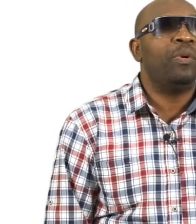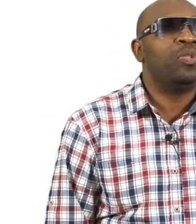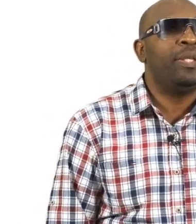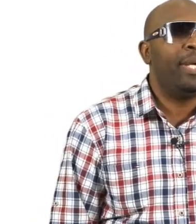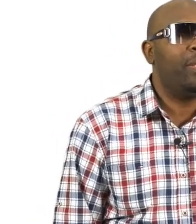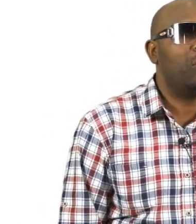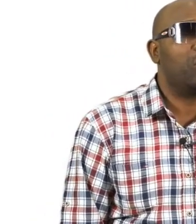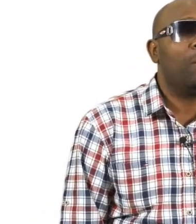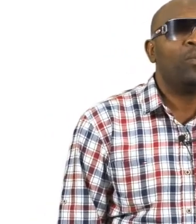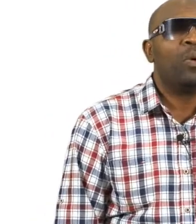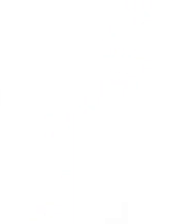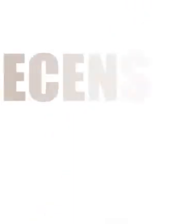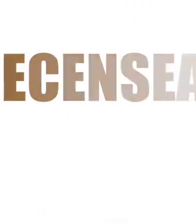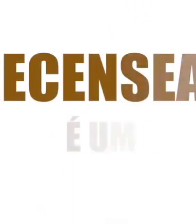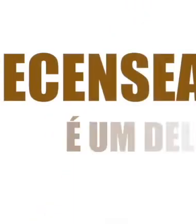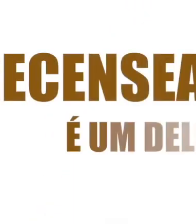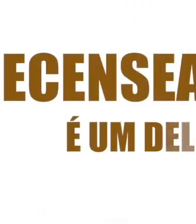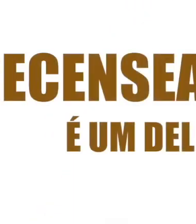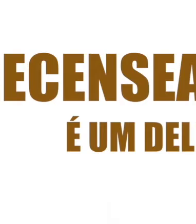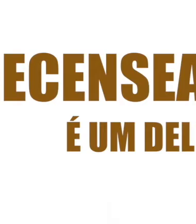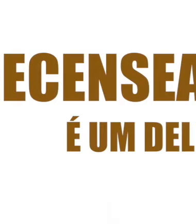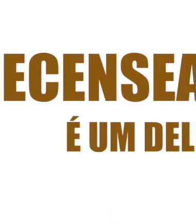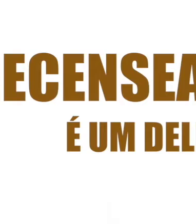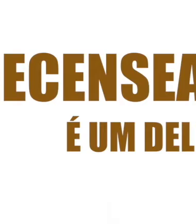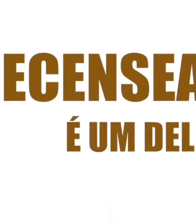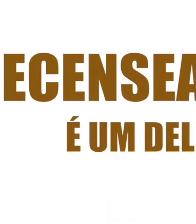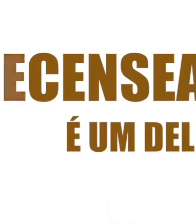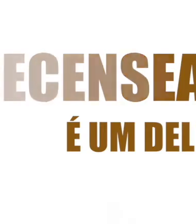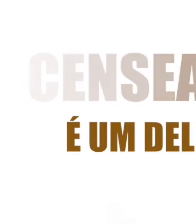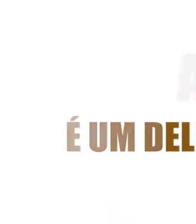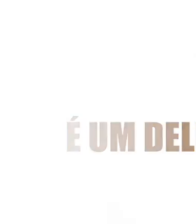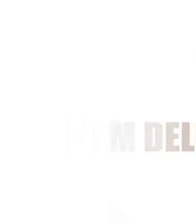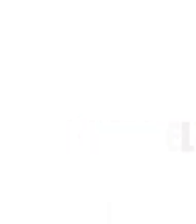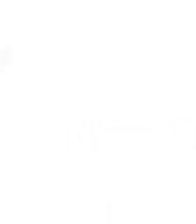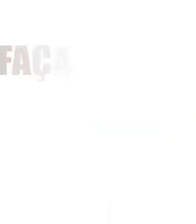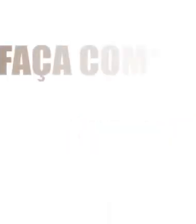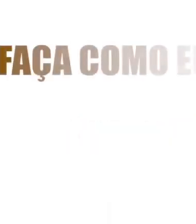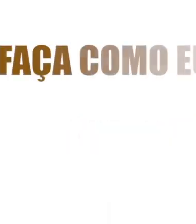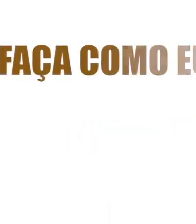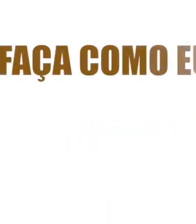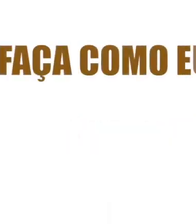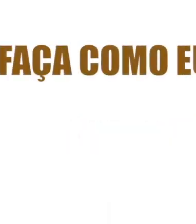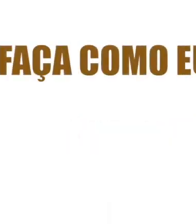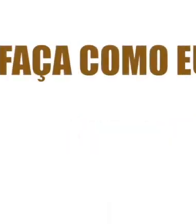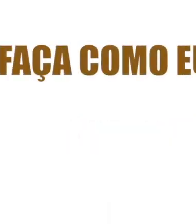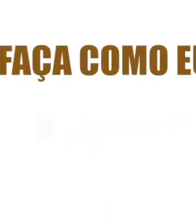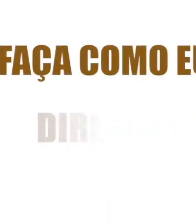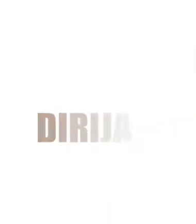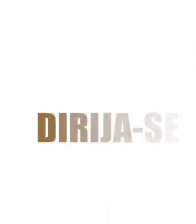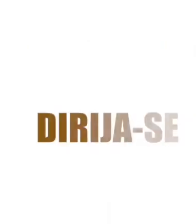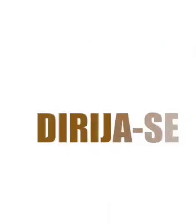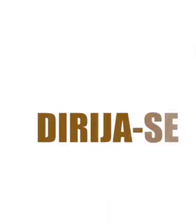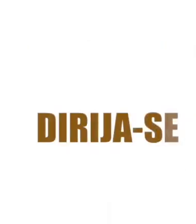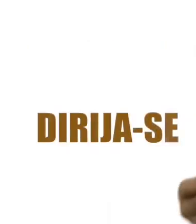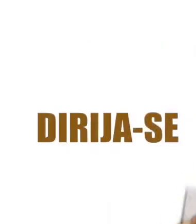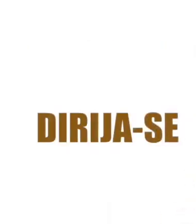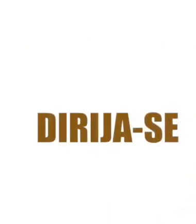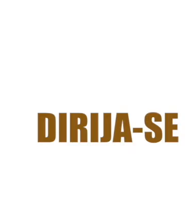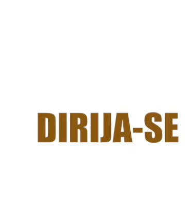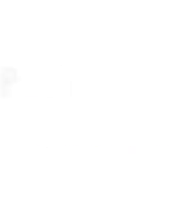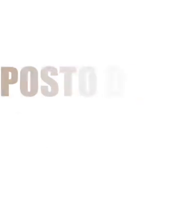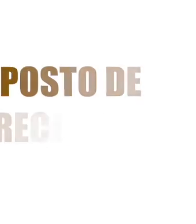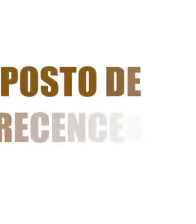os meus direitos. Um deles é de me recensear. Faça como eu. Dirija-se